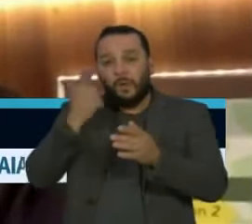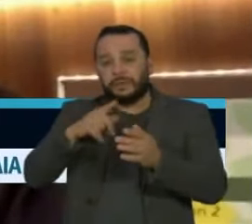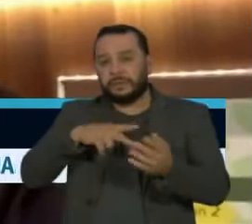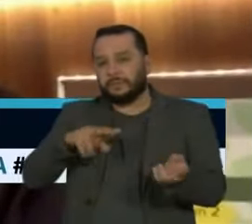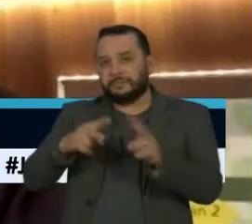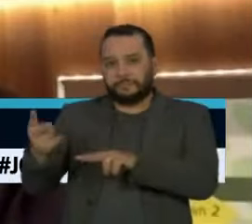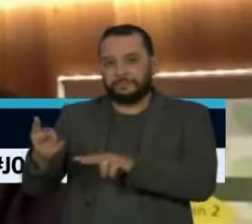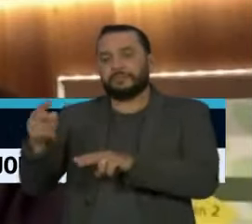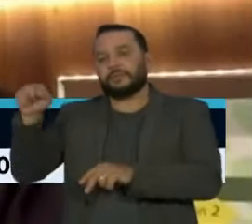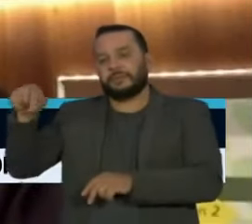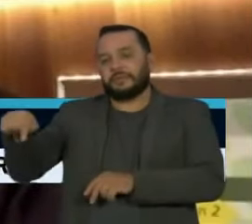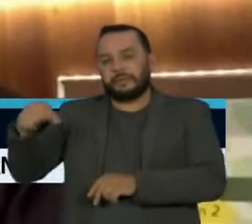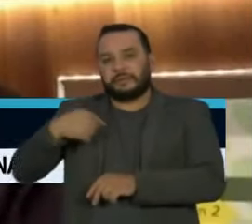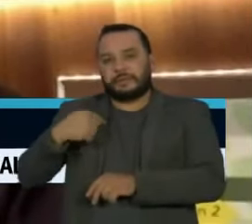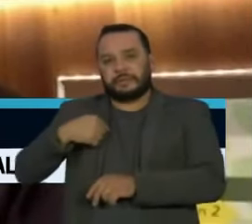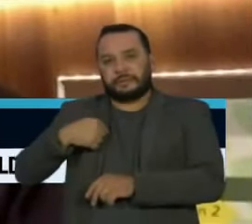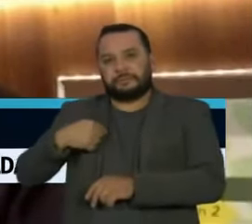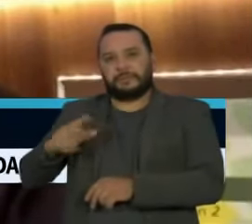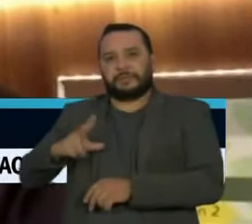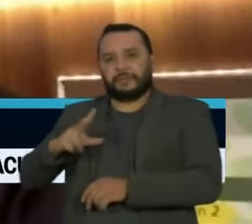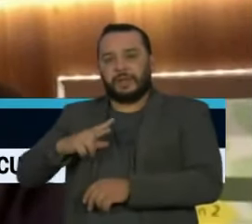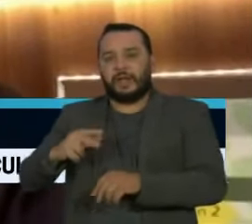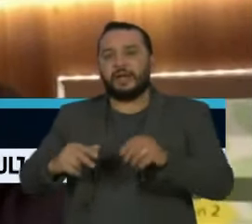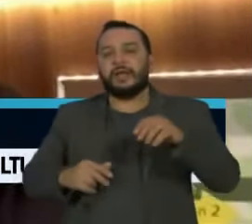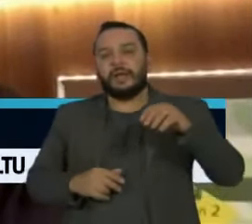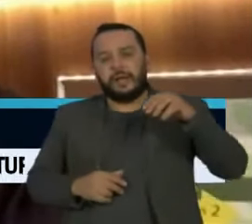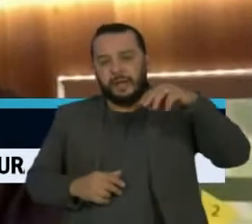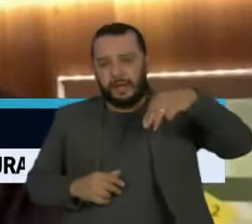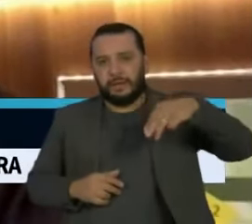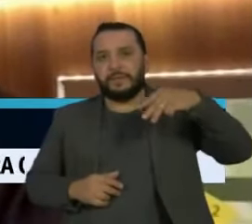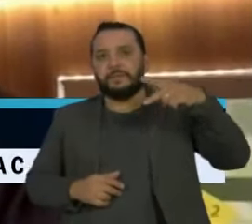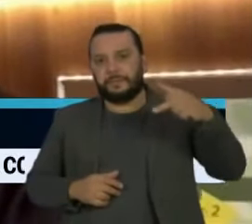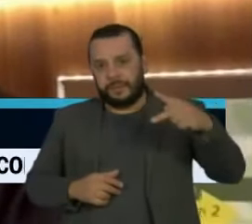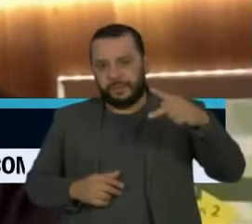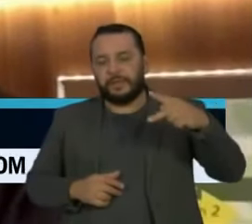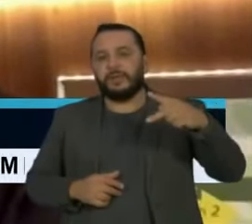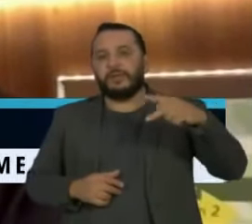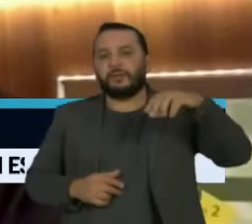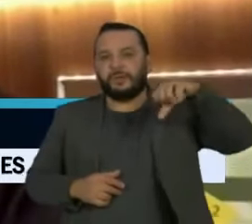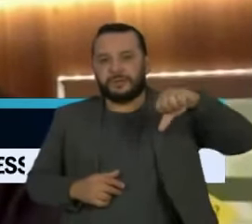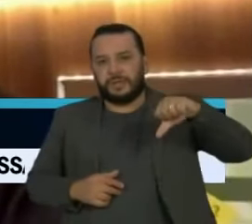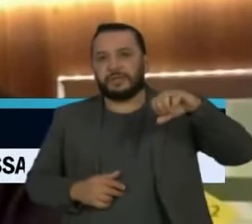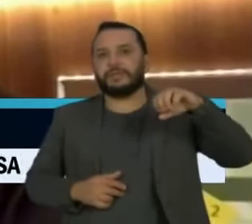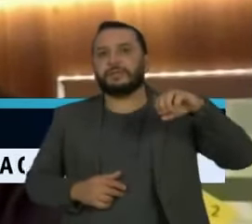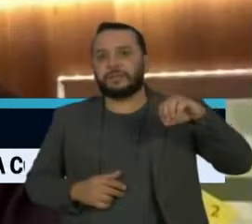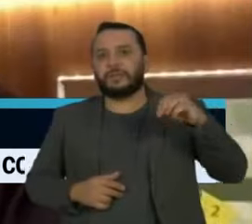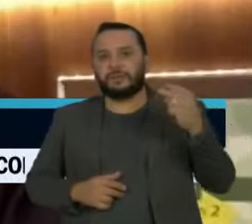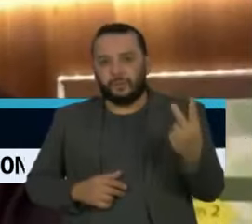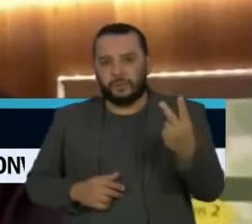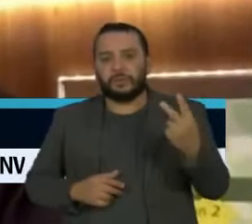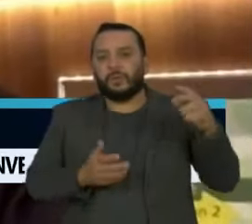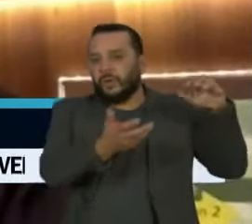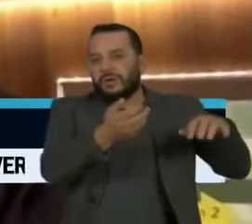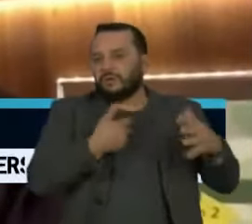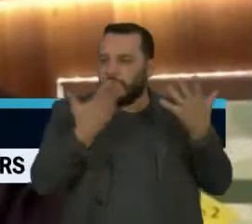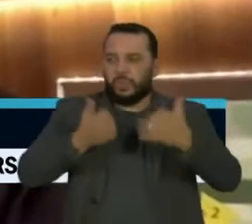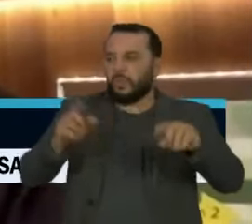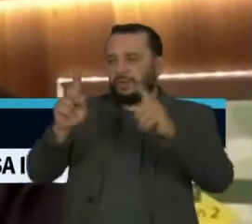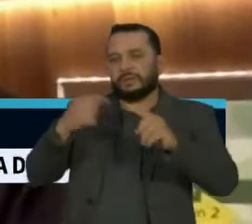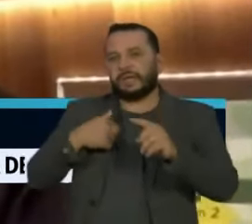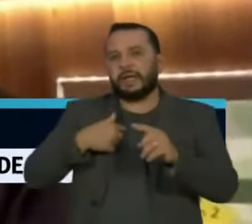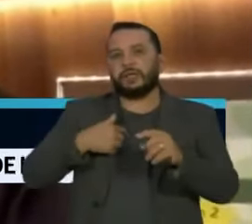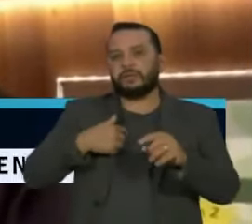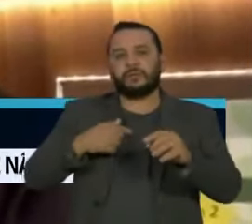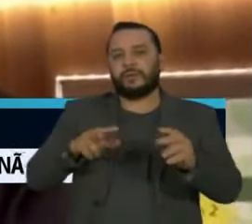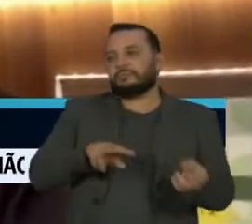MP 902. Ela caiu. O Congresso disse, não privatize. Ok. Quem tem